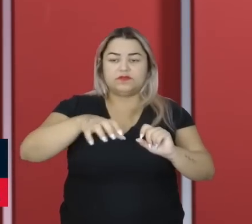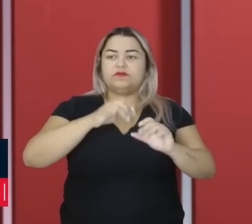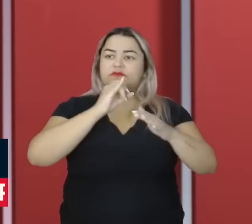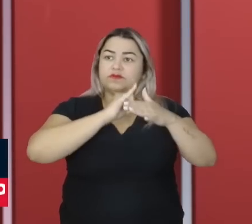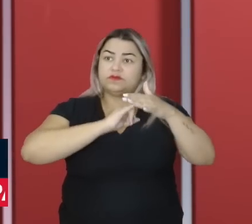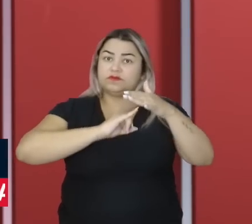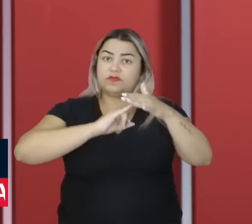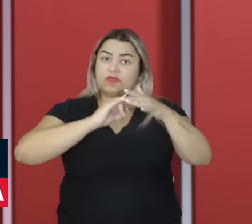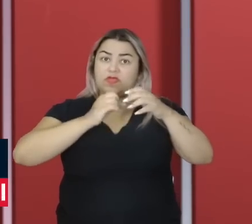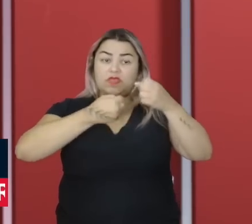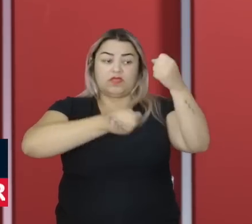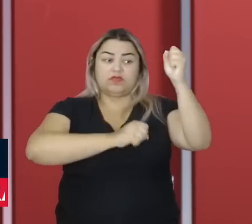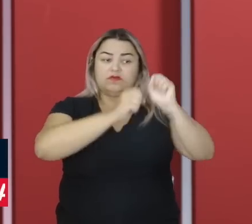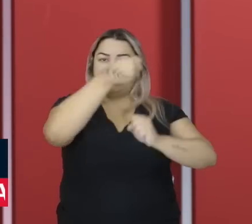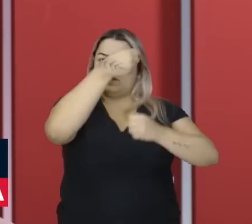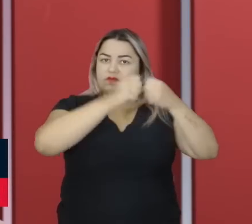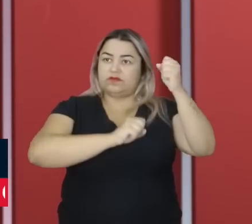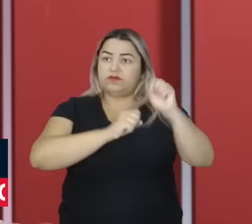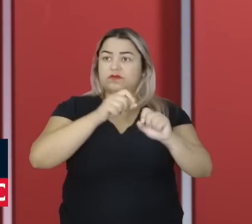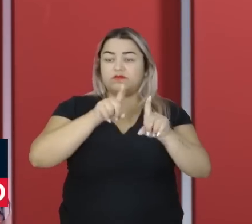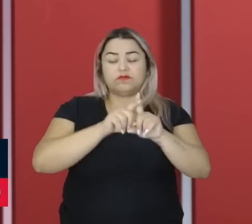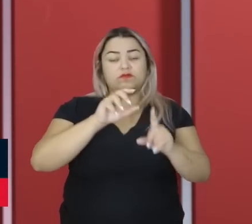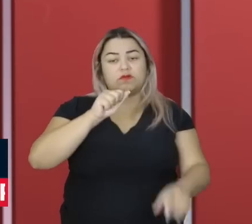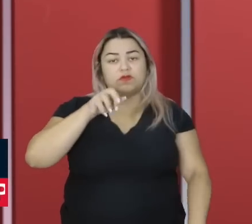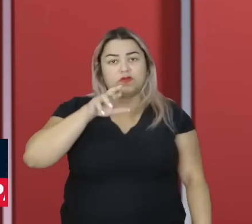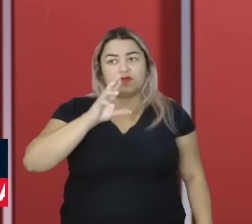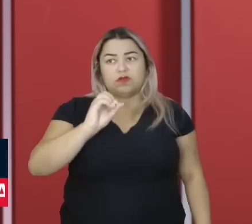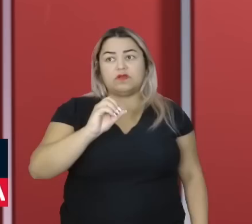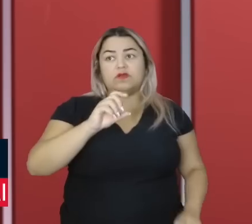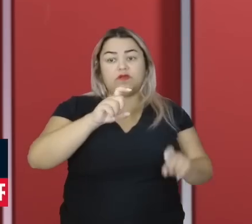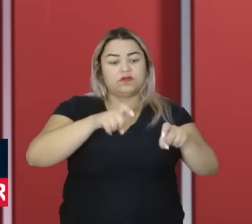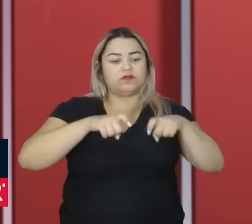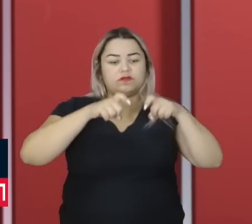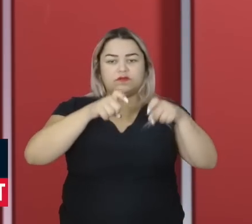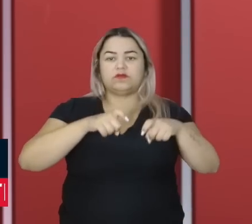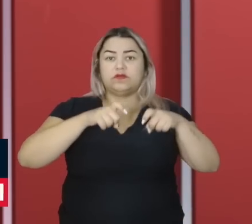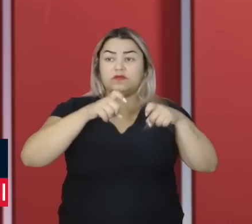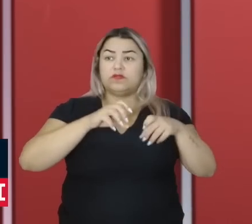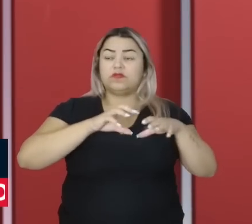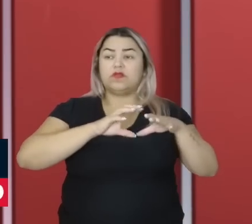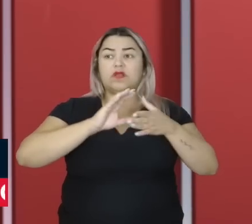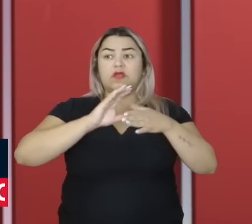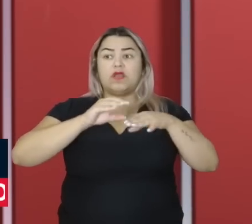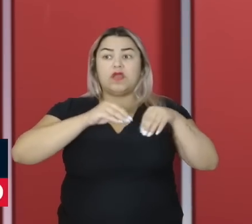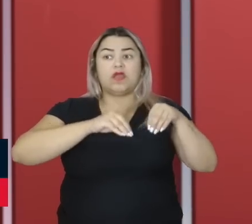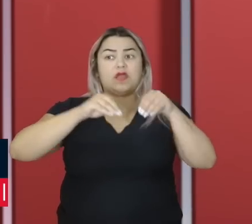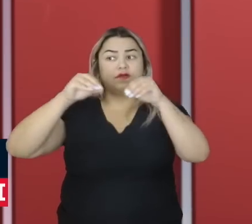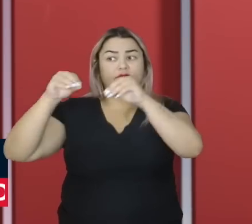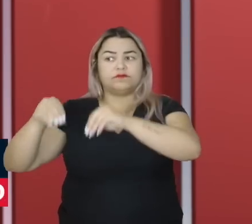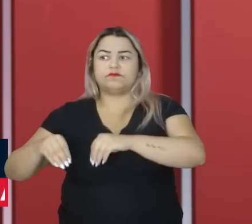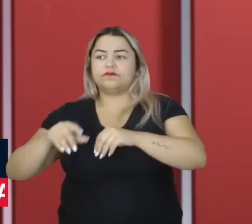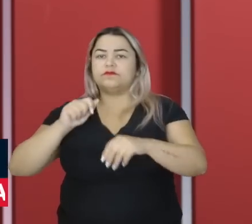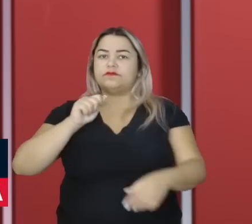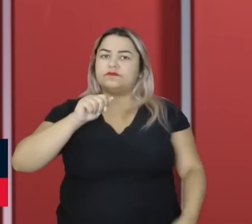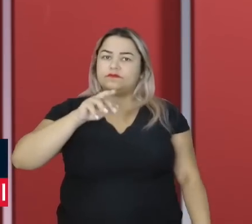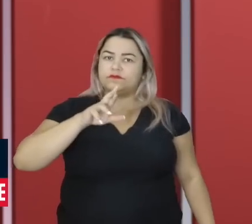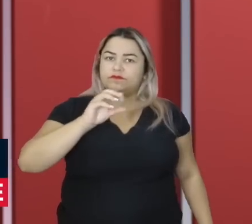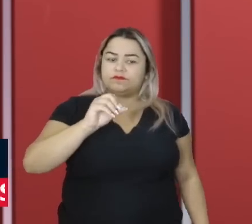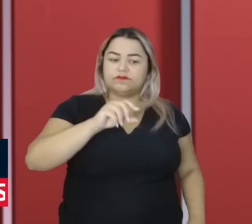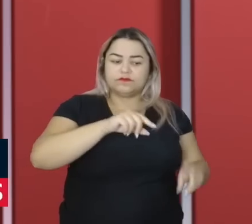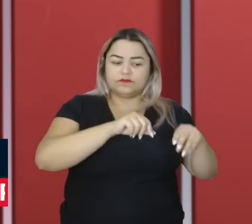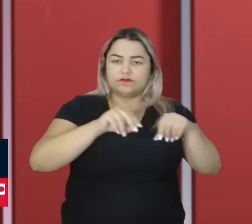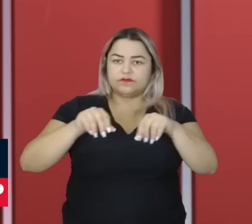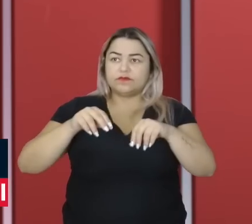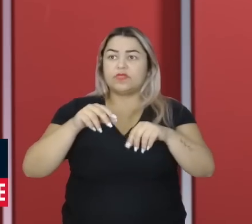Brasil hoje é um grande produtor do agronegócio, nós exportamos grãos, soja, milho, enfim, mas nós precisamos